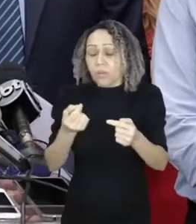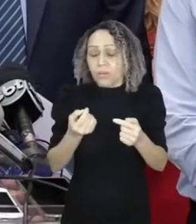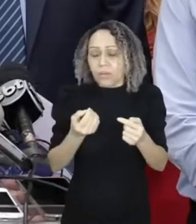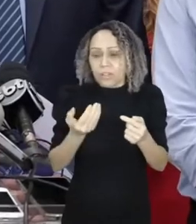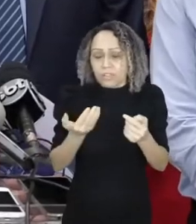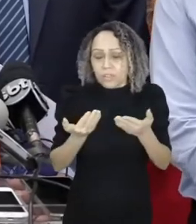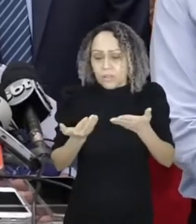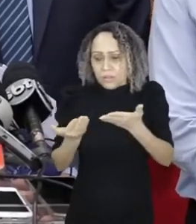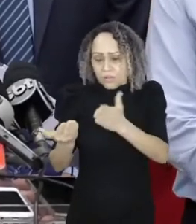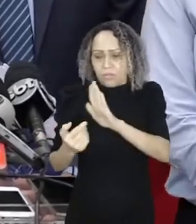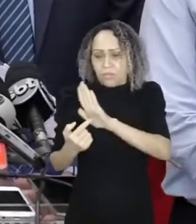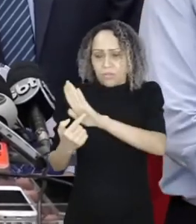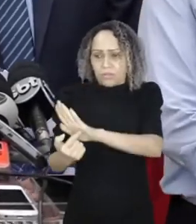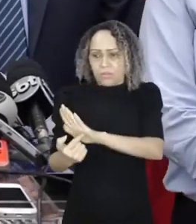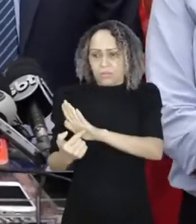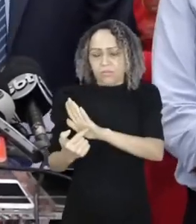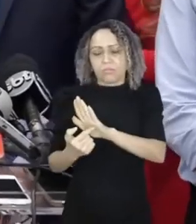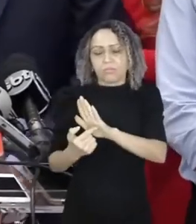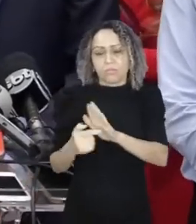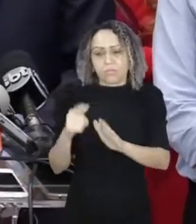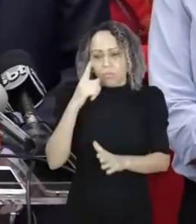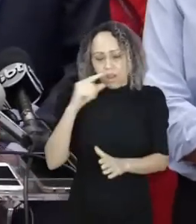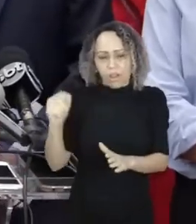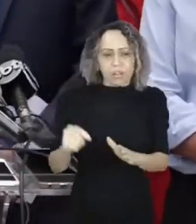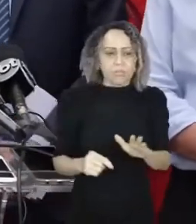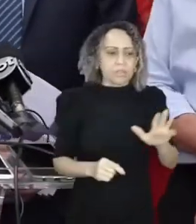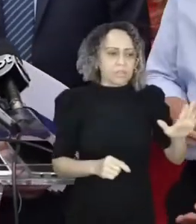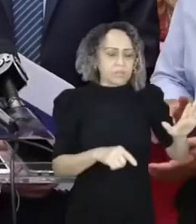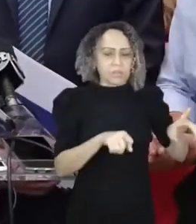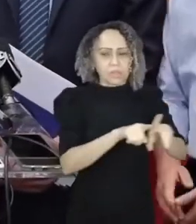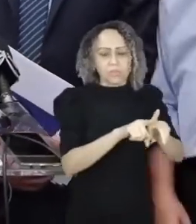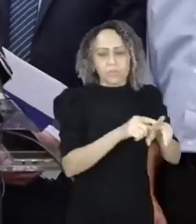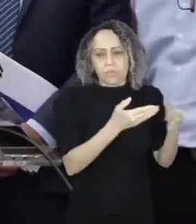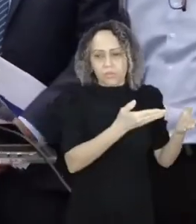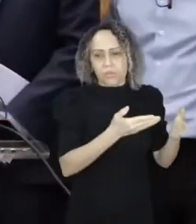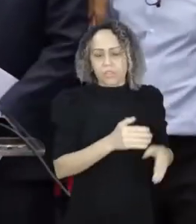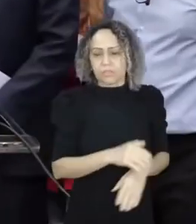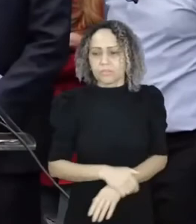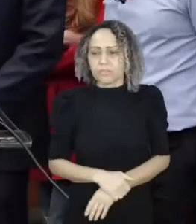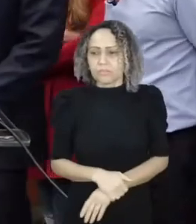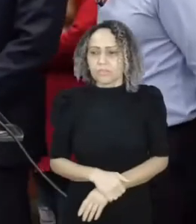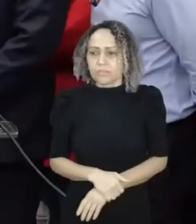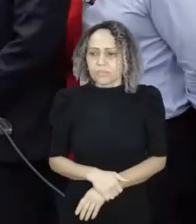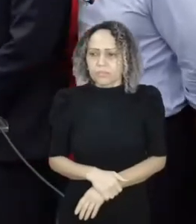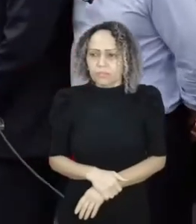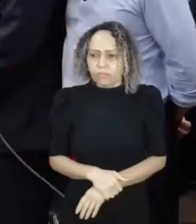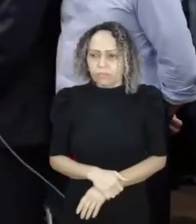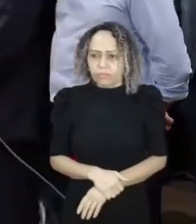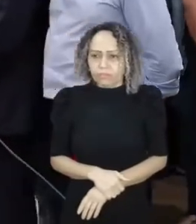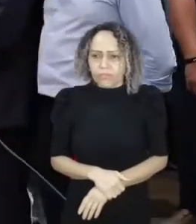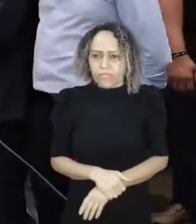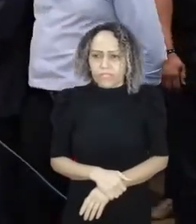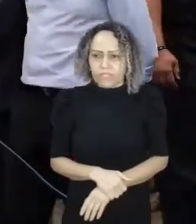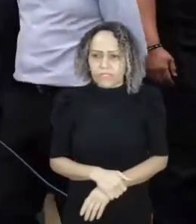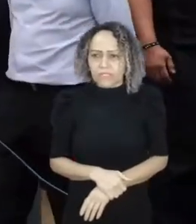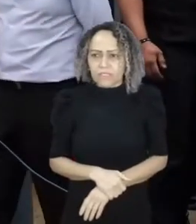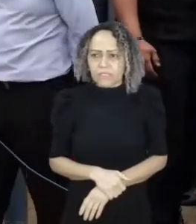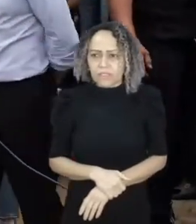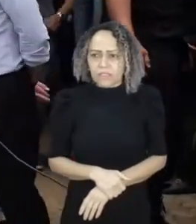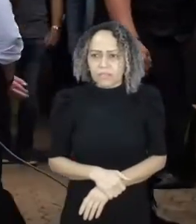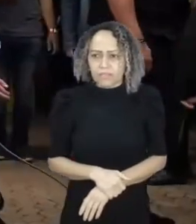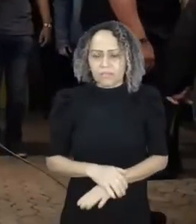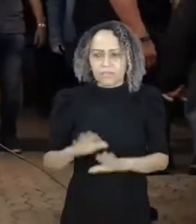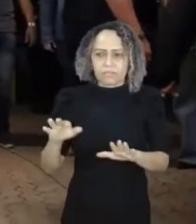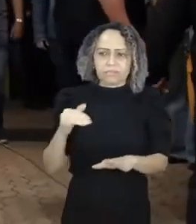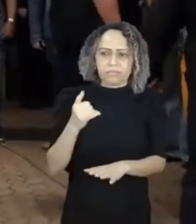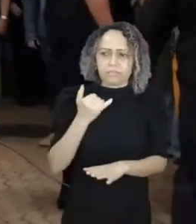Alckmin e ao presidente Lula. Ok, pessoal. Muito obrigado, pessoal. Muito obrigado pela atenção de vocês. Não, mas... Ela tem outros compromissos, gente. Comentar sobre